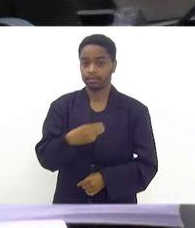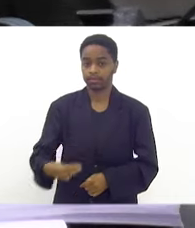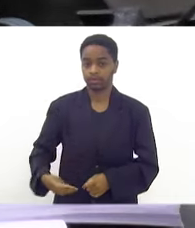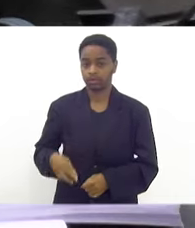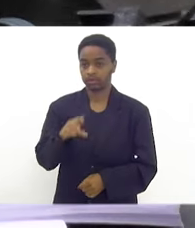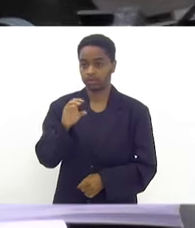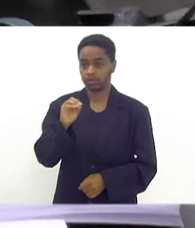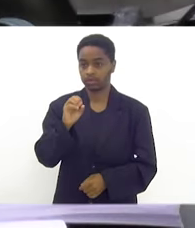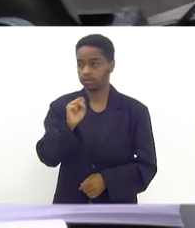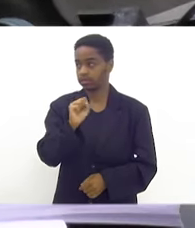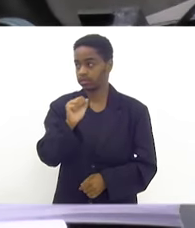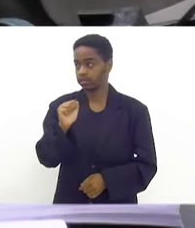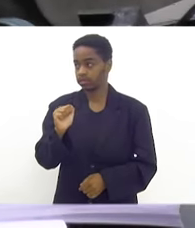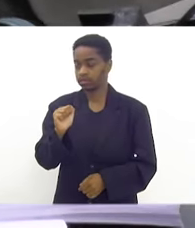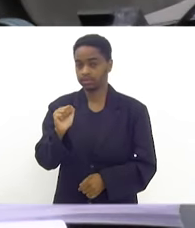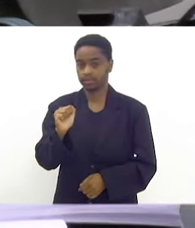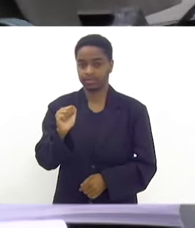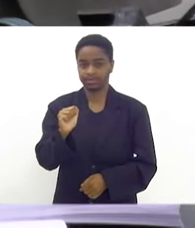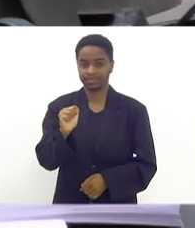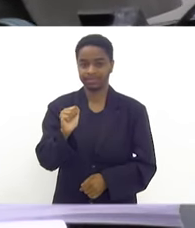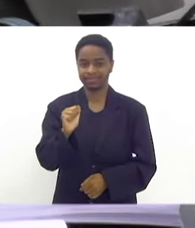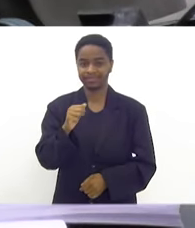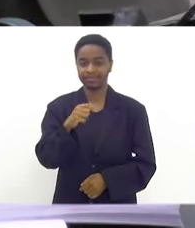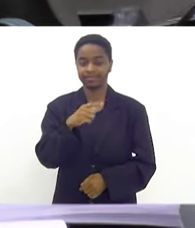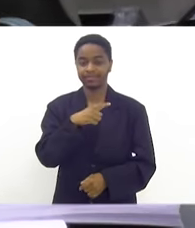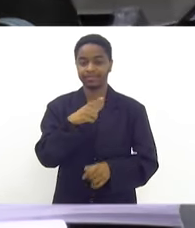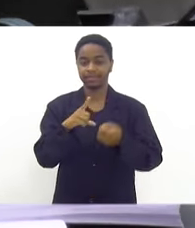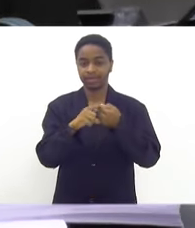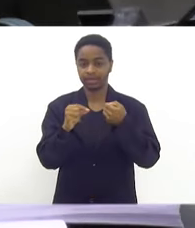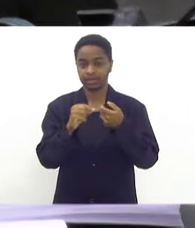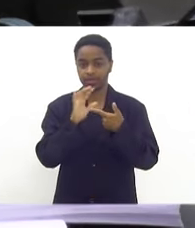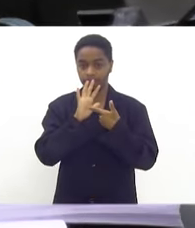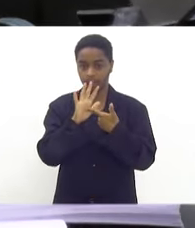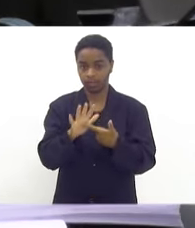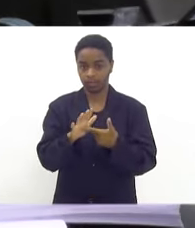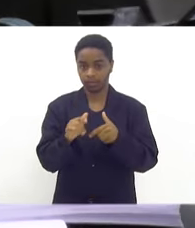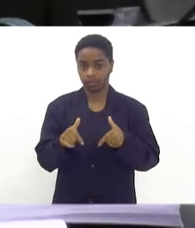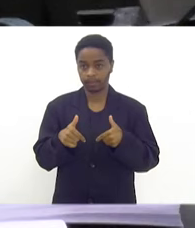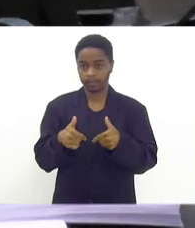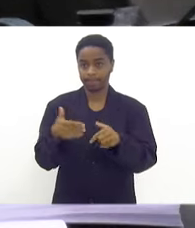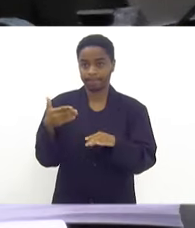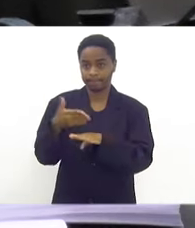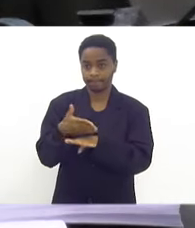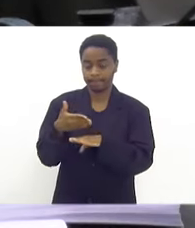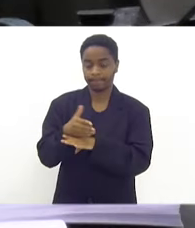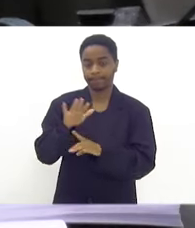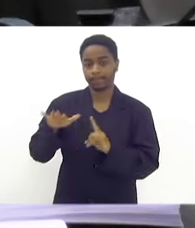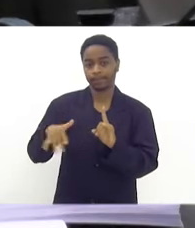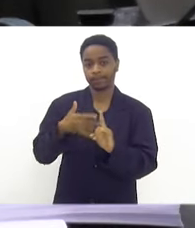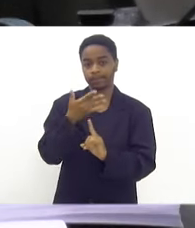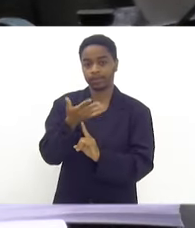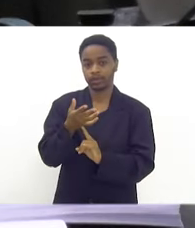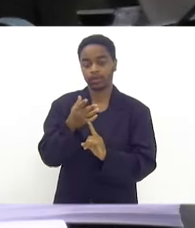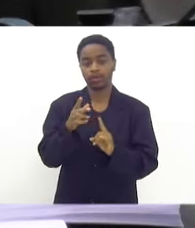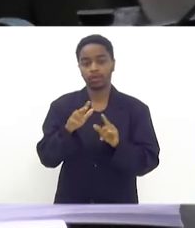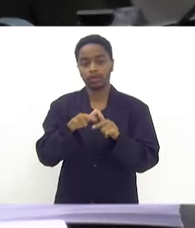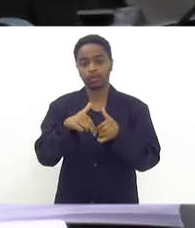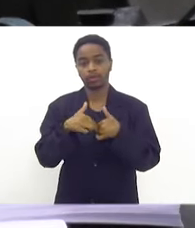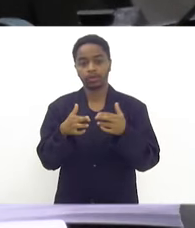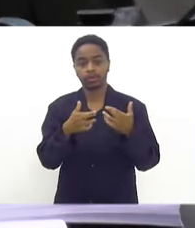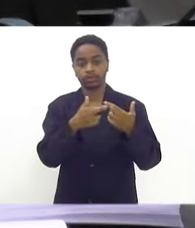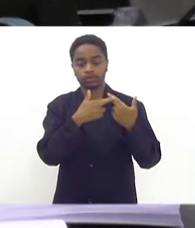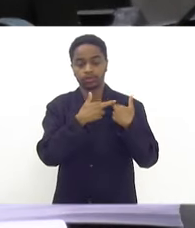na AD 4757 esclareceu que o exercício do Poder de Polícia Ambiental decorrente da competência comum